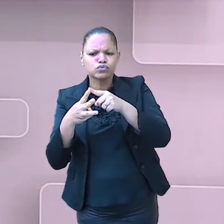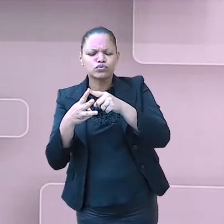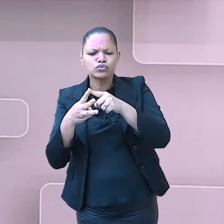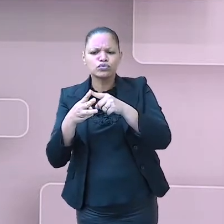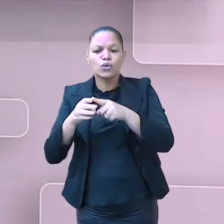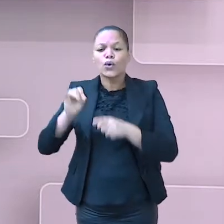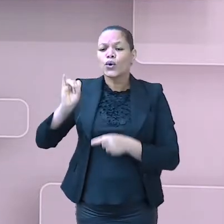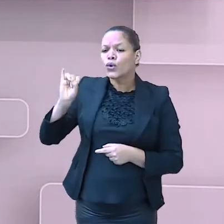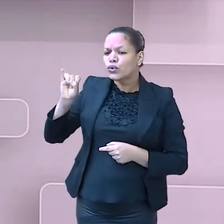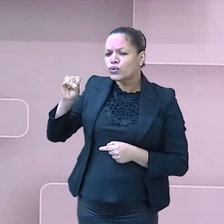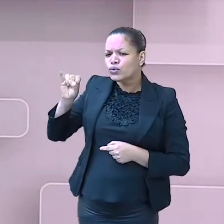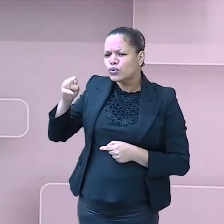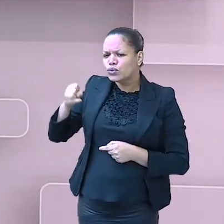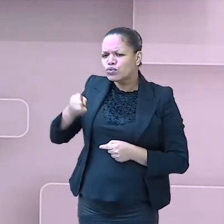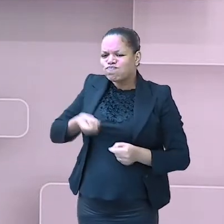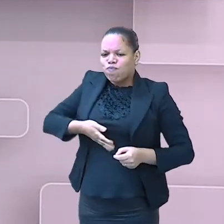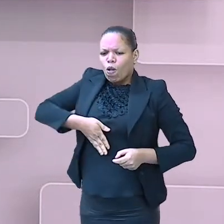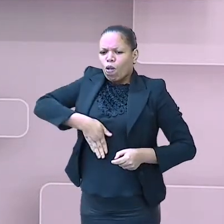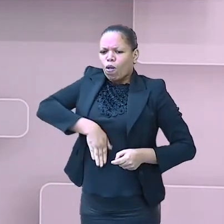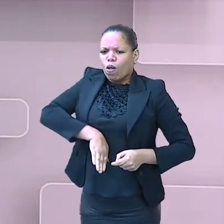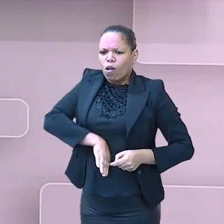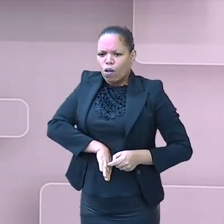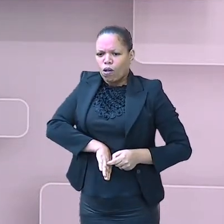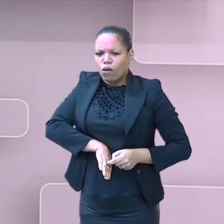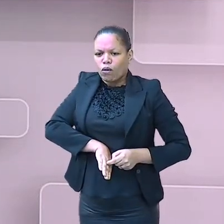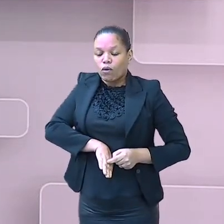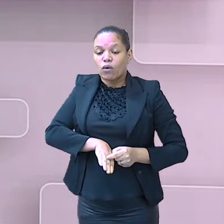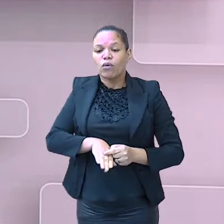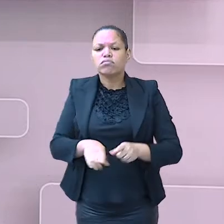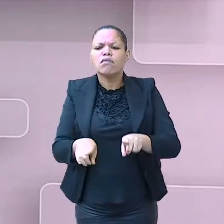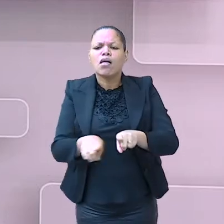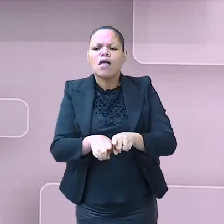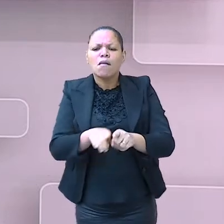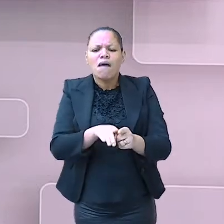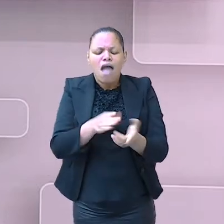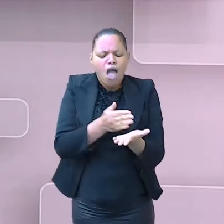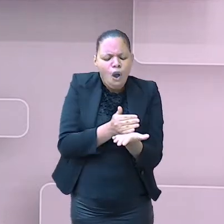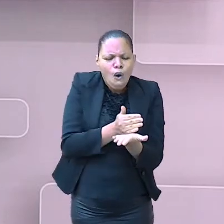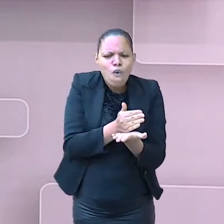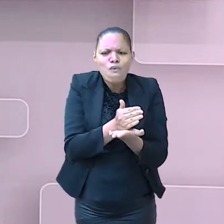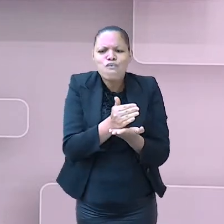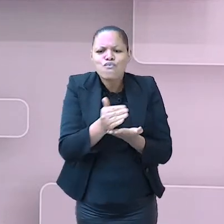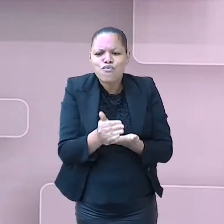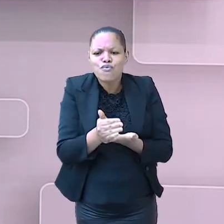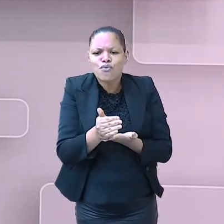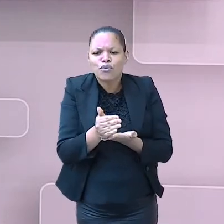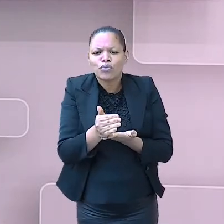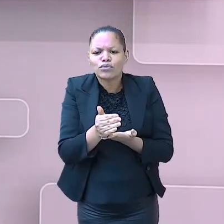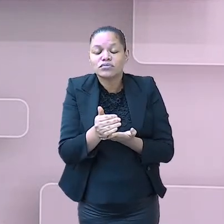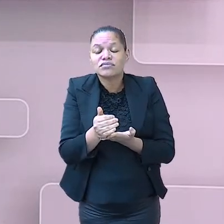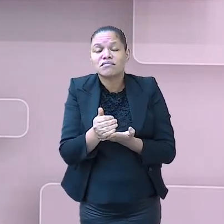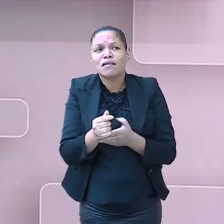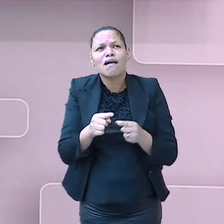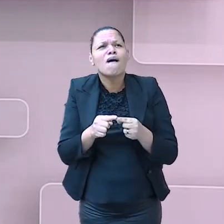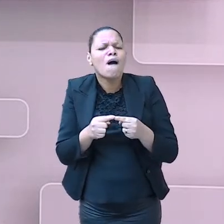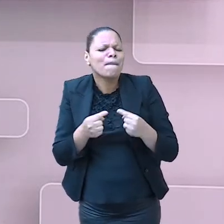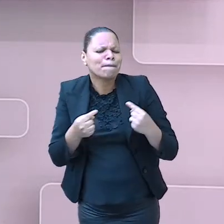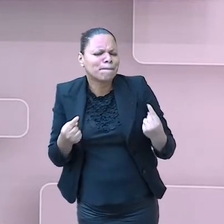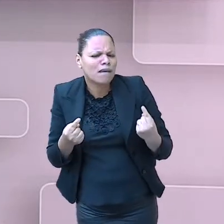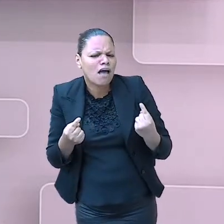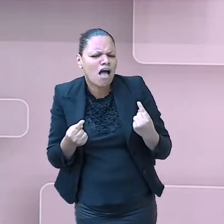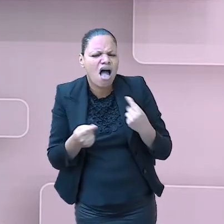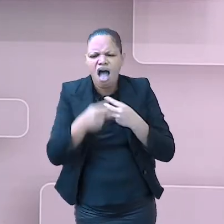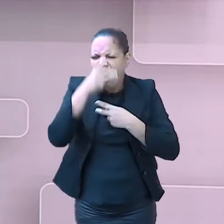Então, por muitas vezes as pessoas perguntam, pássaro não faz xixi? E não